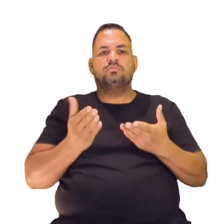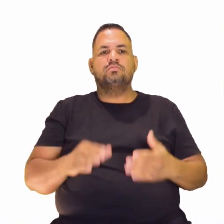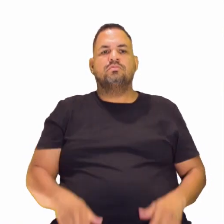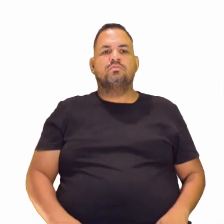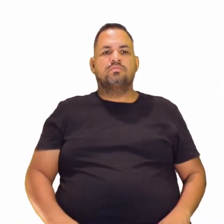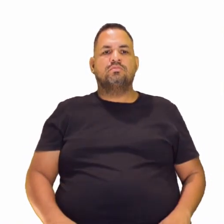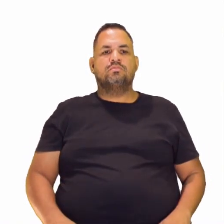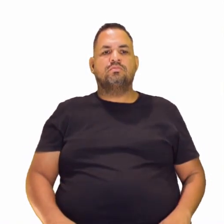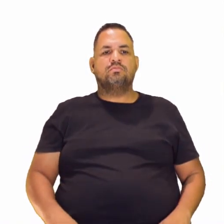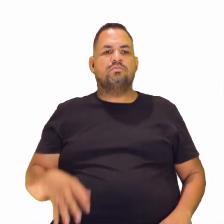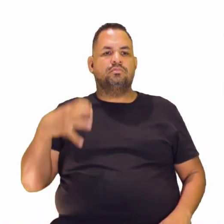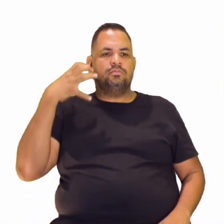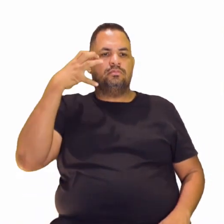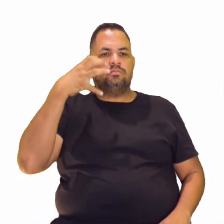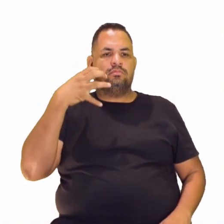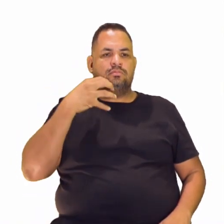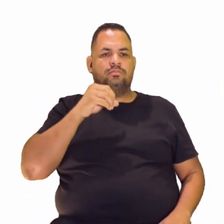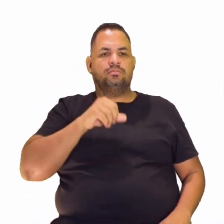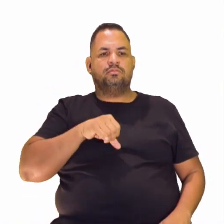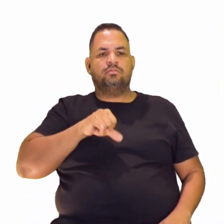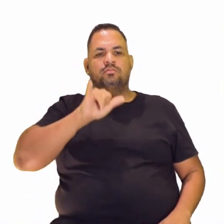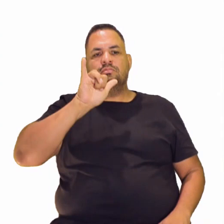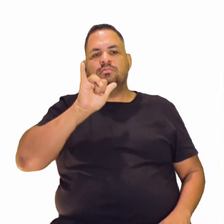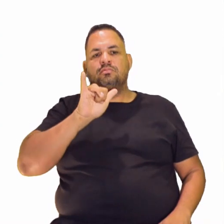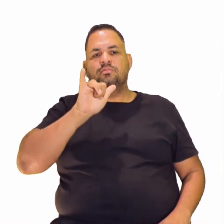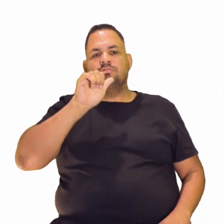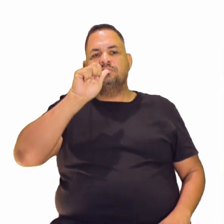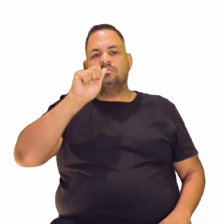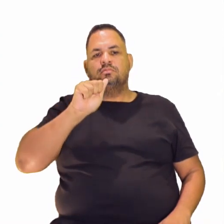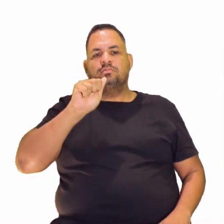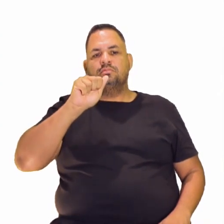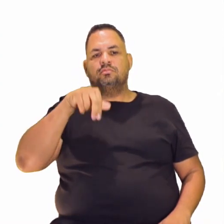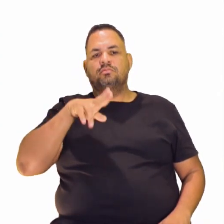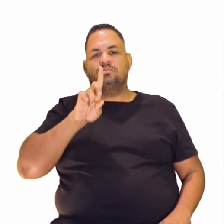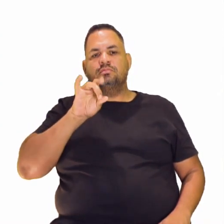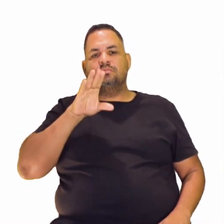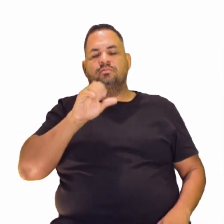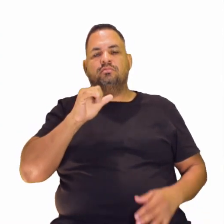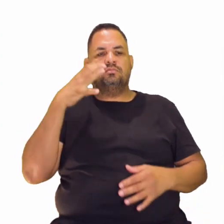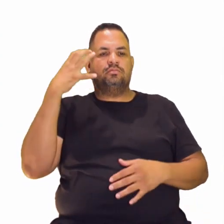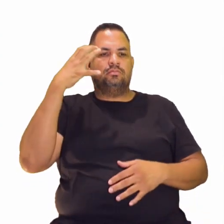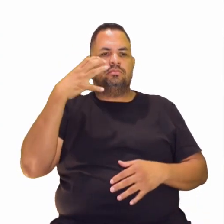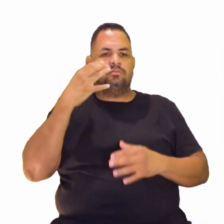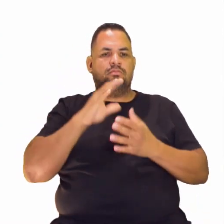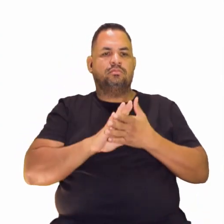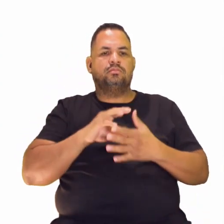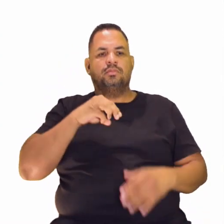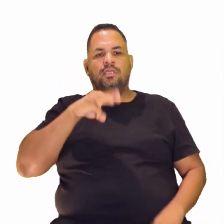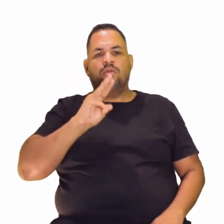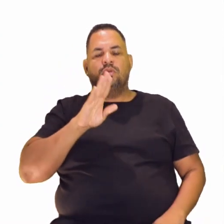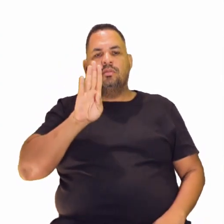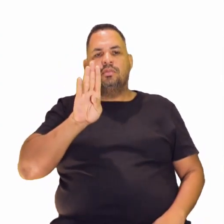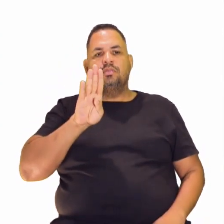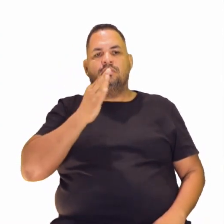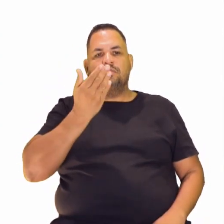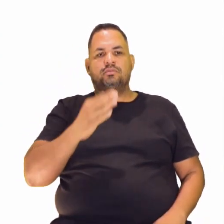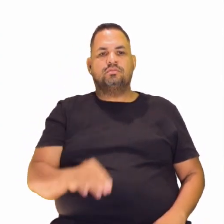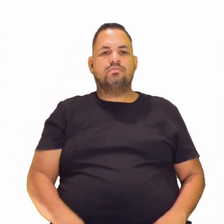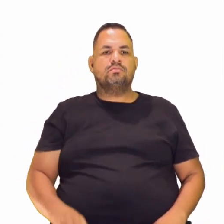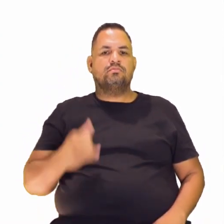da Rádio Yandê, né? Que é a primeira rádio indígena pela web. Então, veja